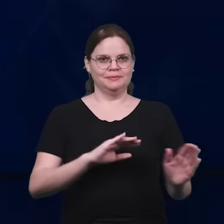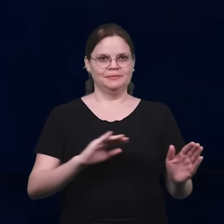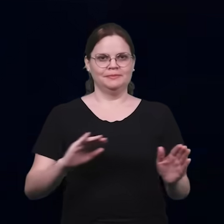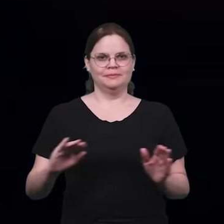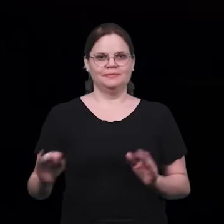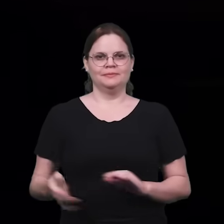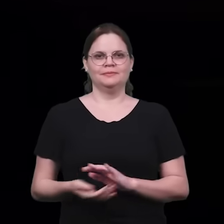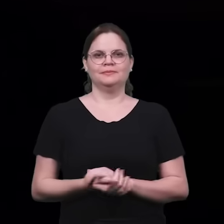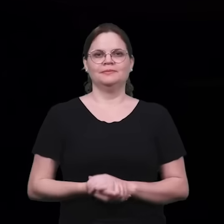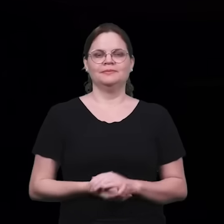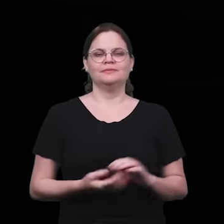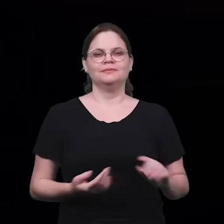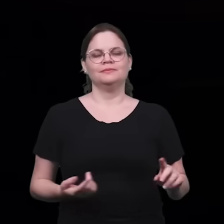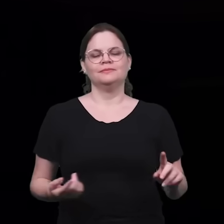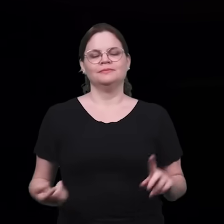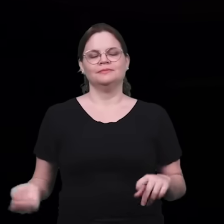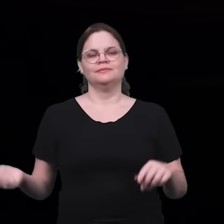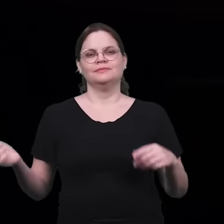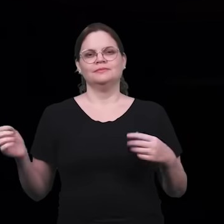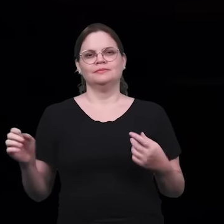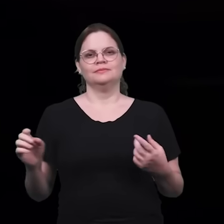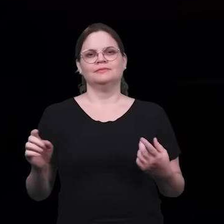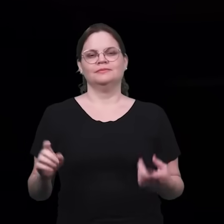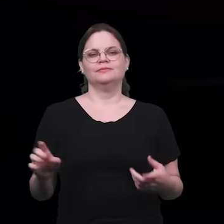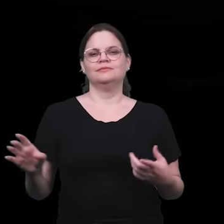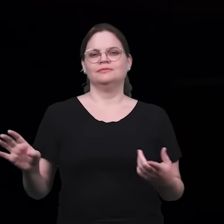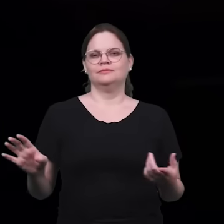Senhor. Como é forte